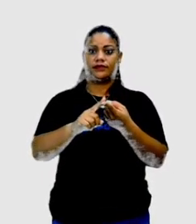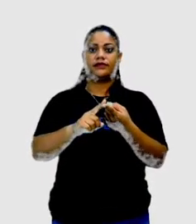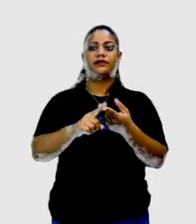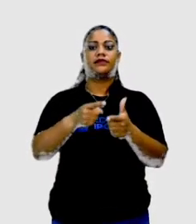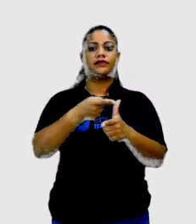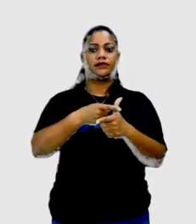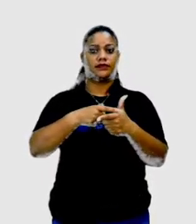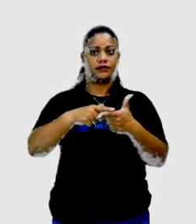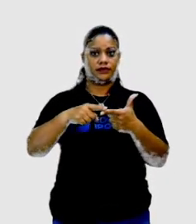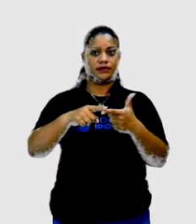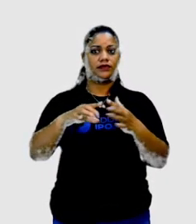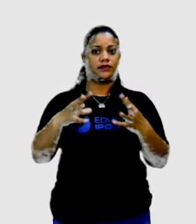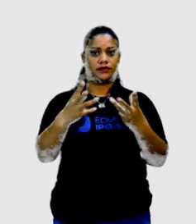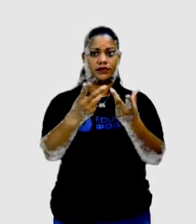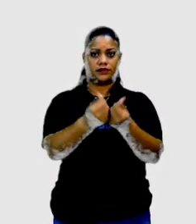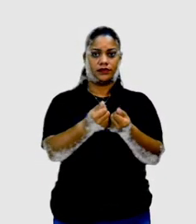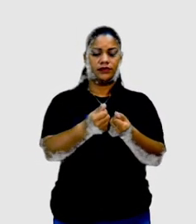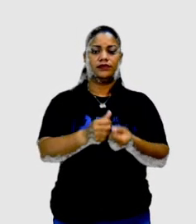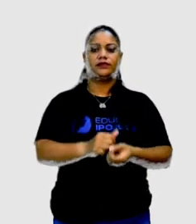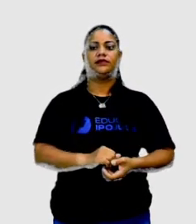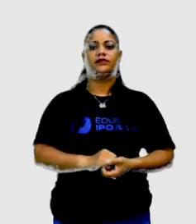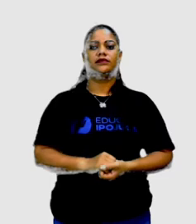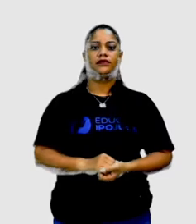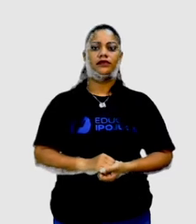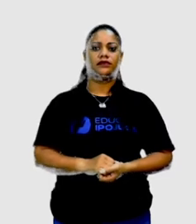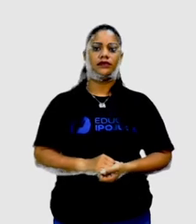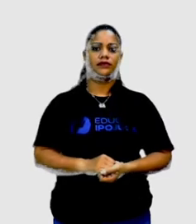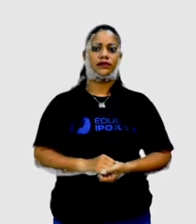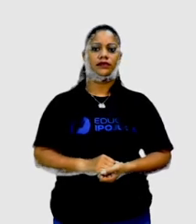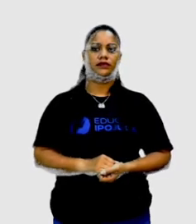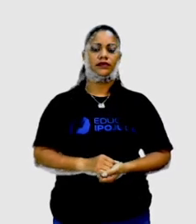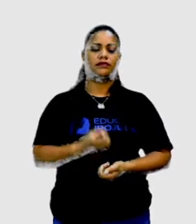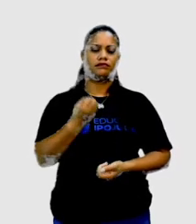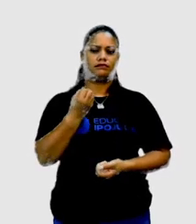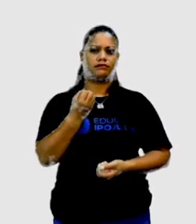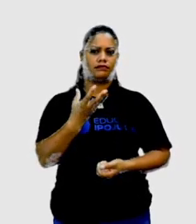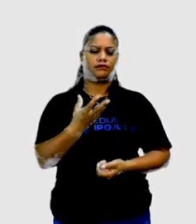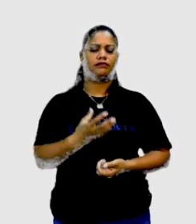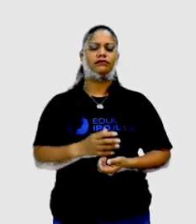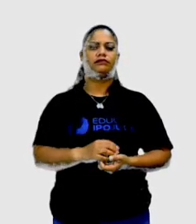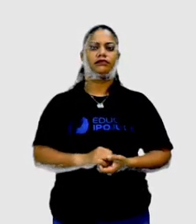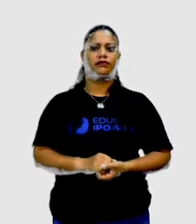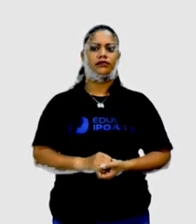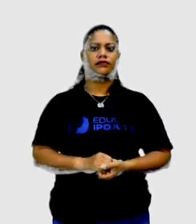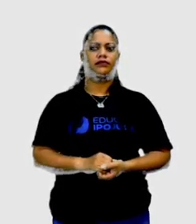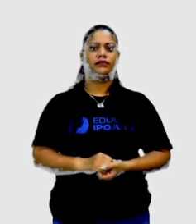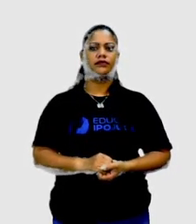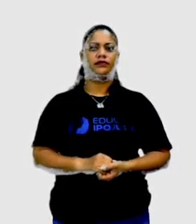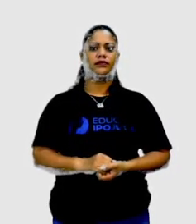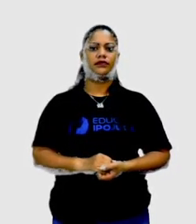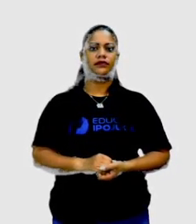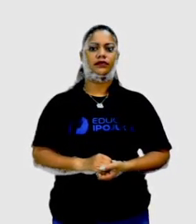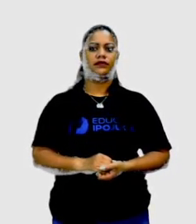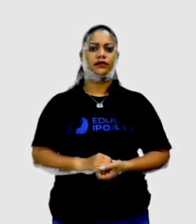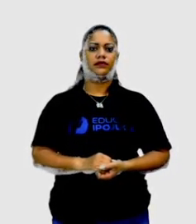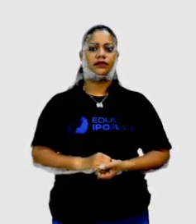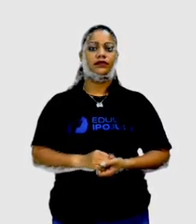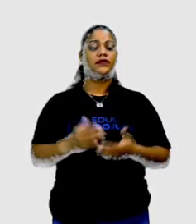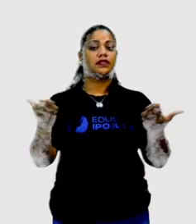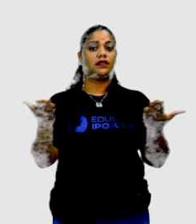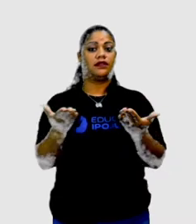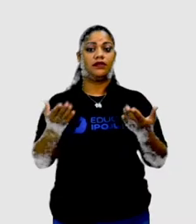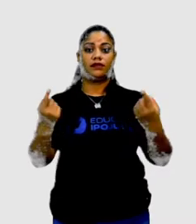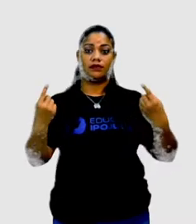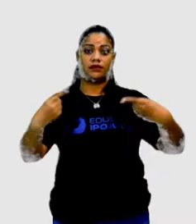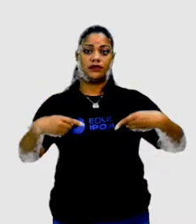pelo produto total. E aí é uma dica muito boa. Com isso, vamos para a hora do desafio da